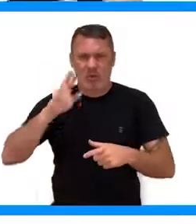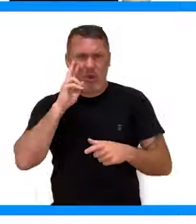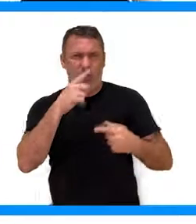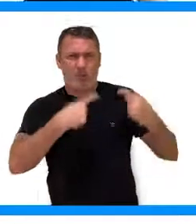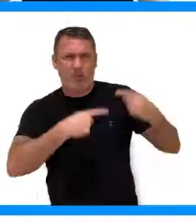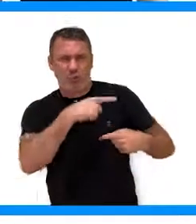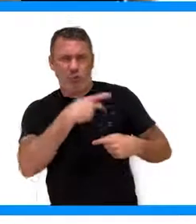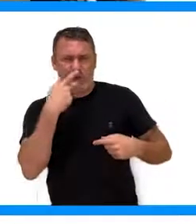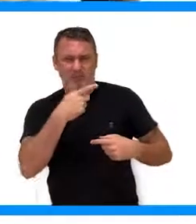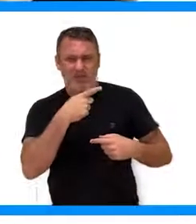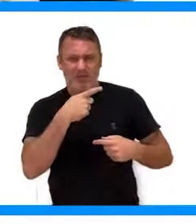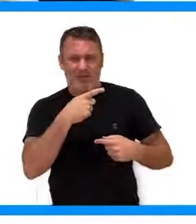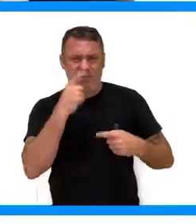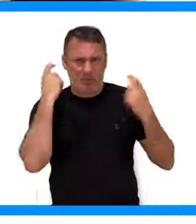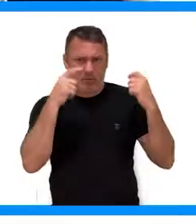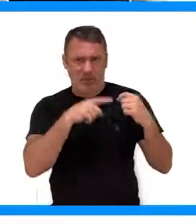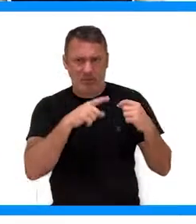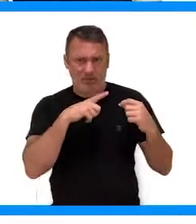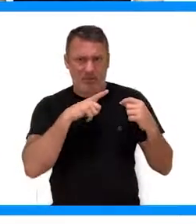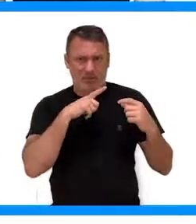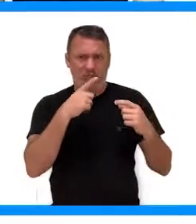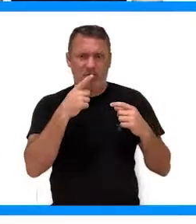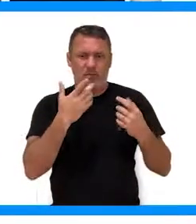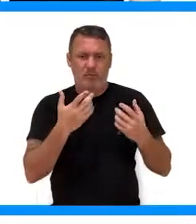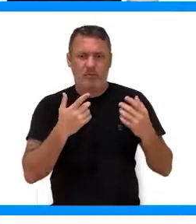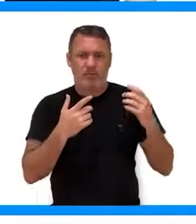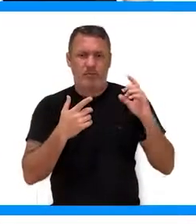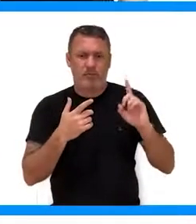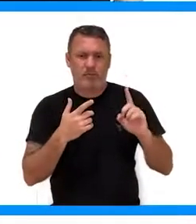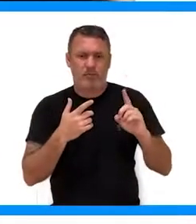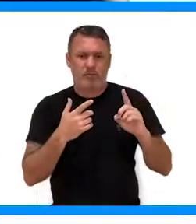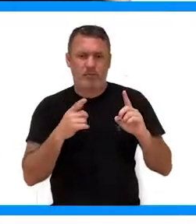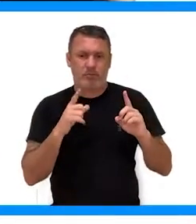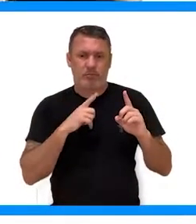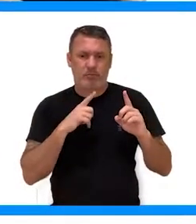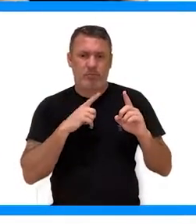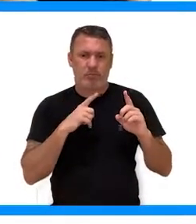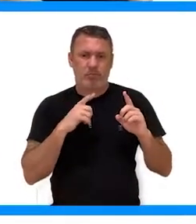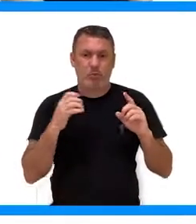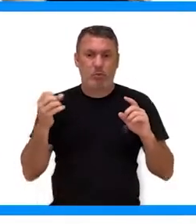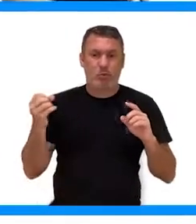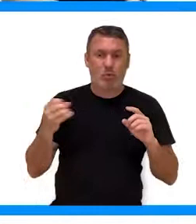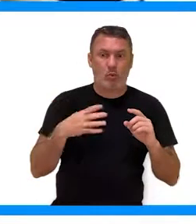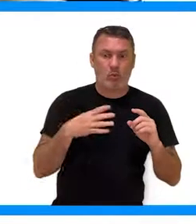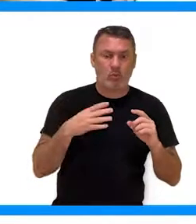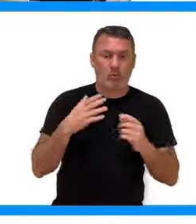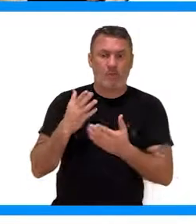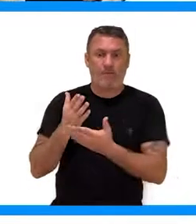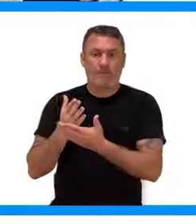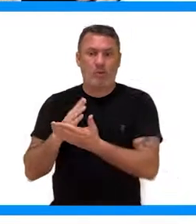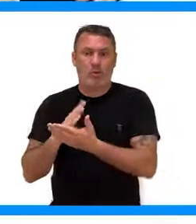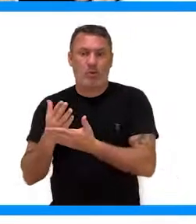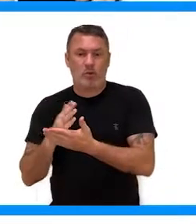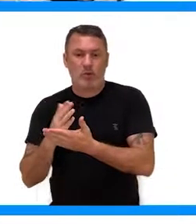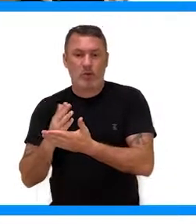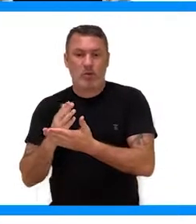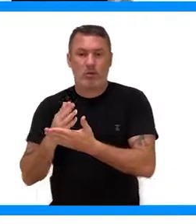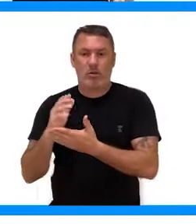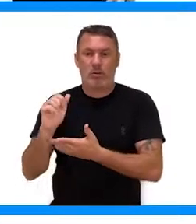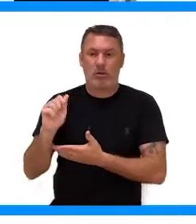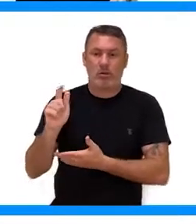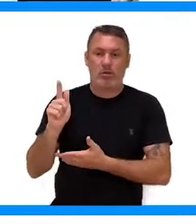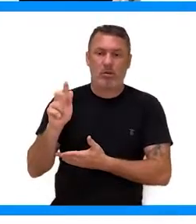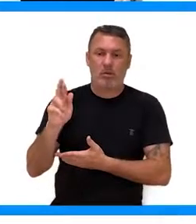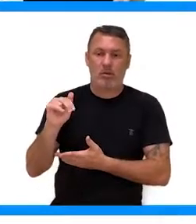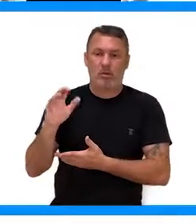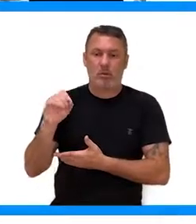o Estado priorizou a demanda local, nacional? Reconfiguração da fronteira agrícola? Opa, professor, aqui também estou